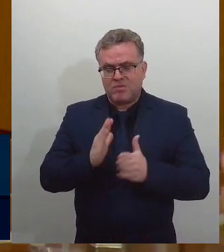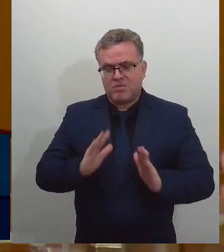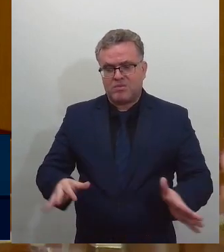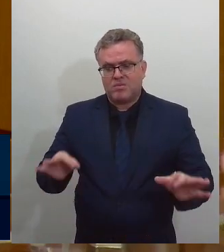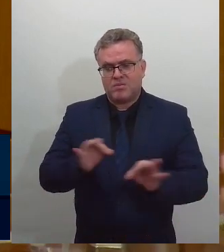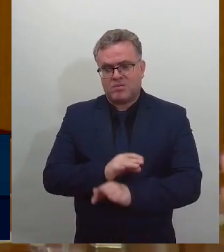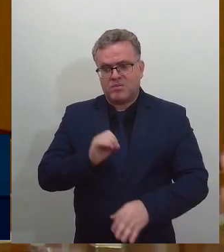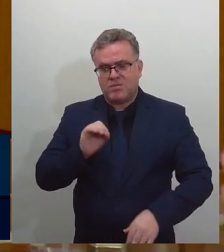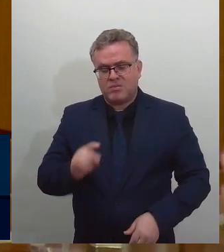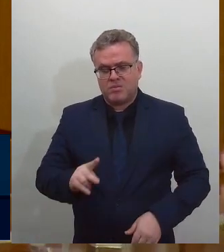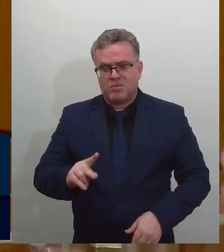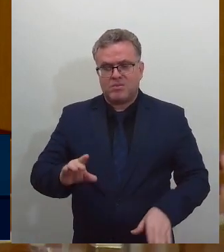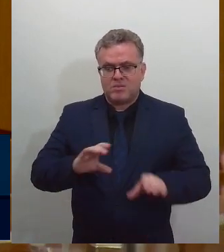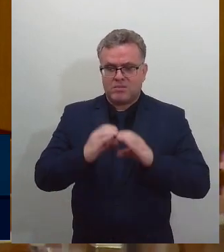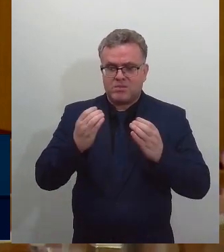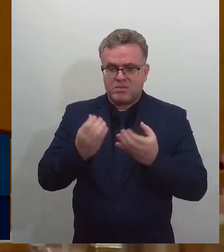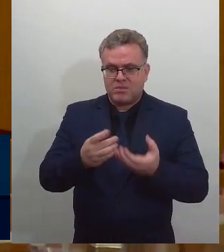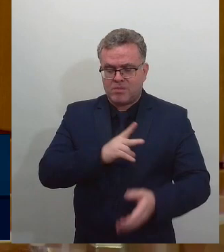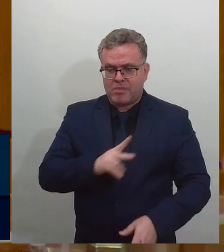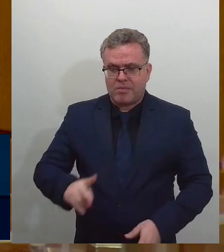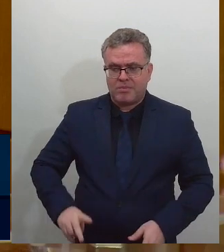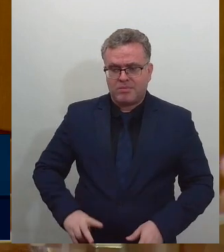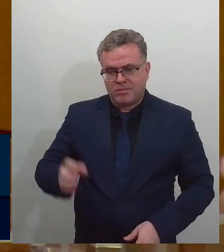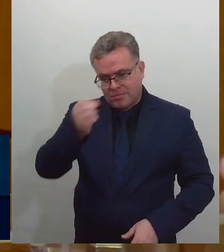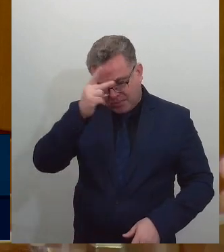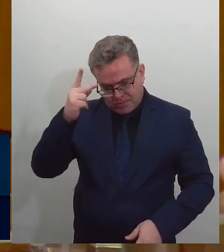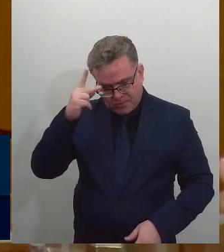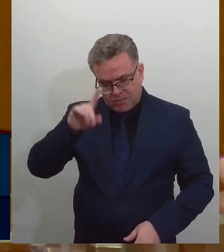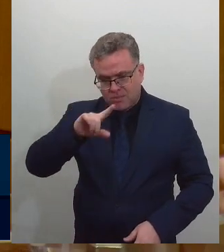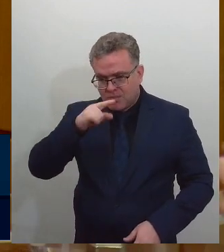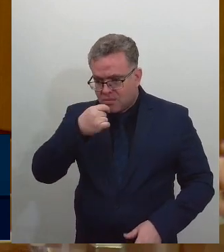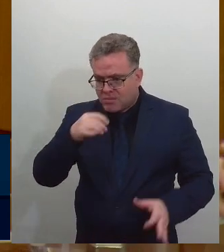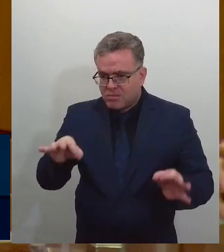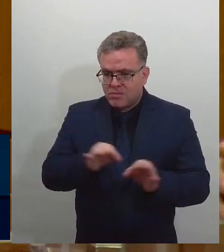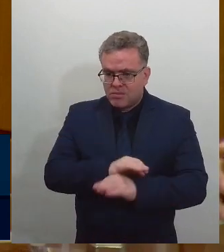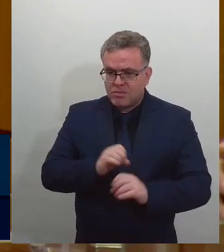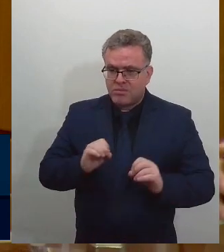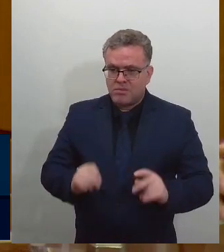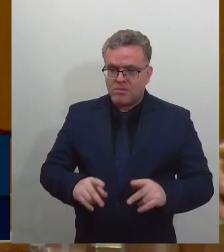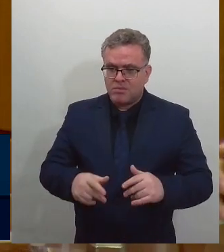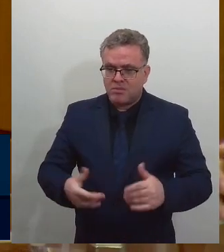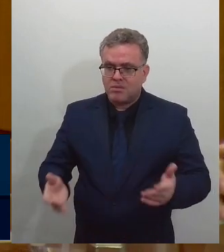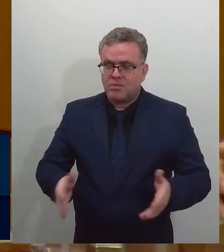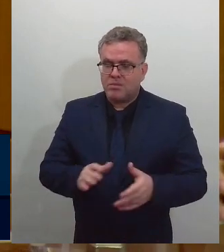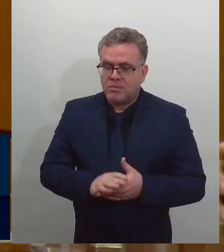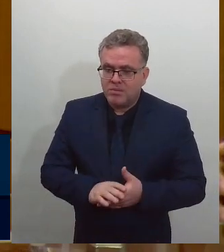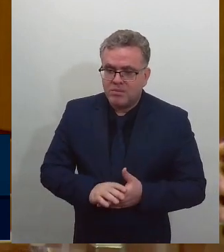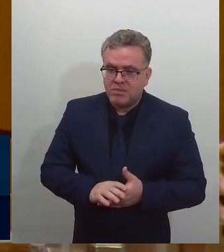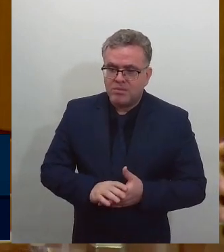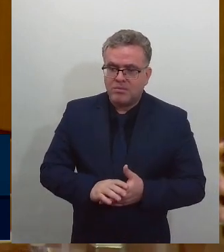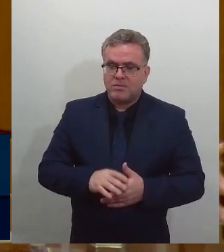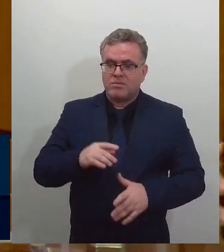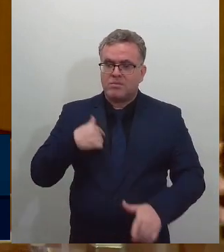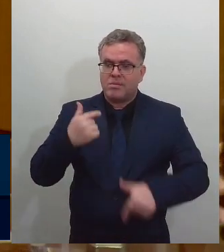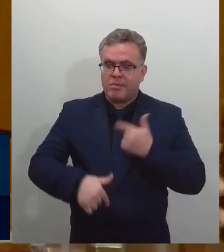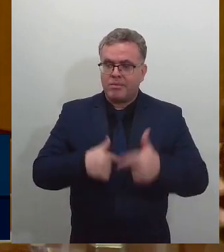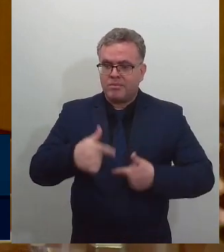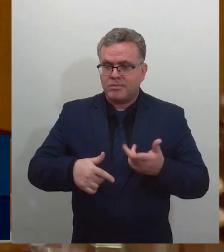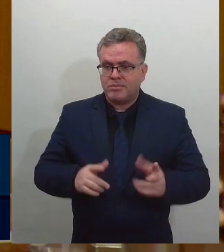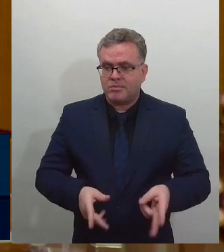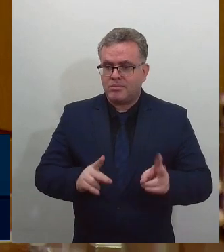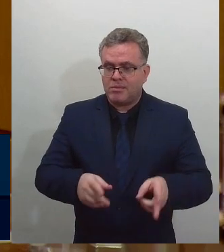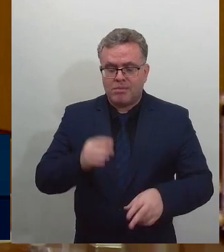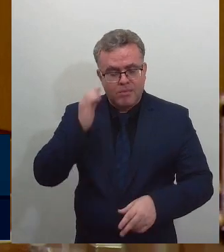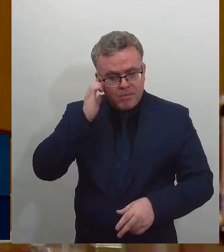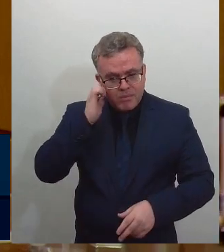né, o prefeito de Aracaju. Então, está de parabéns o prefeito Edvaldo Nogueira, que ontem, muito empolgado, né, que foi uma solenidade muito concorrida,